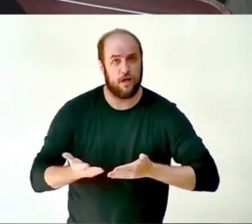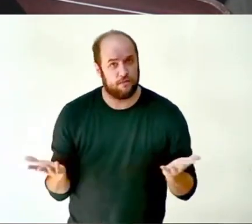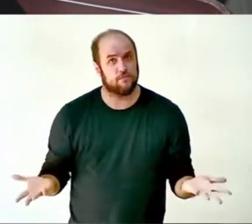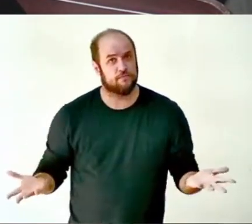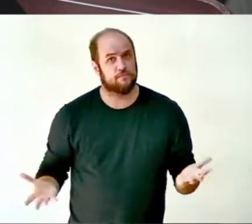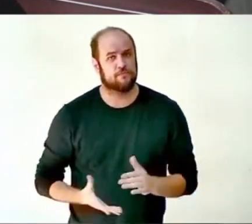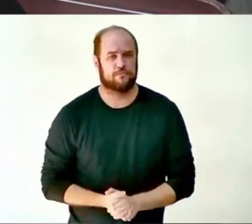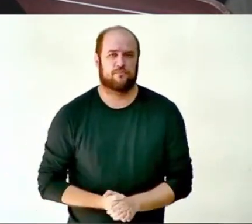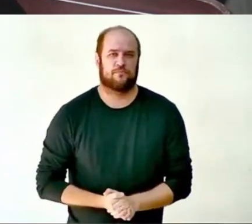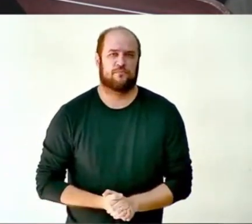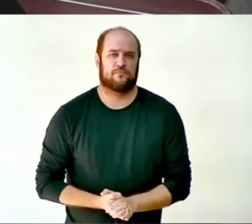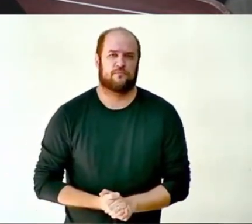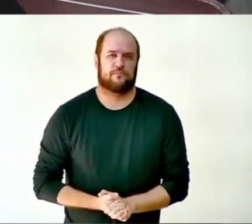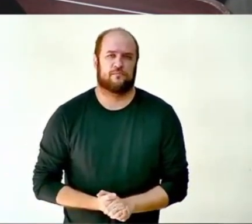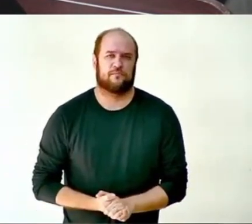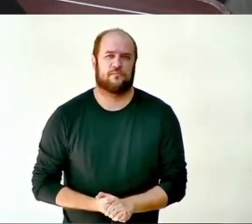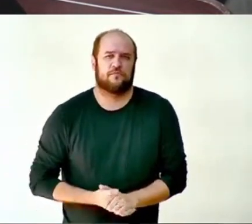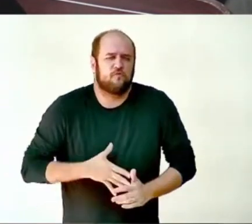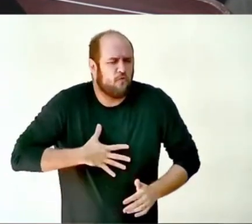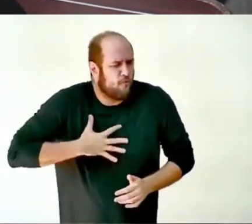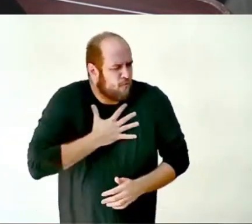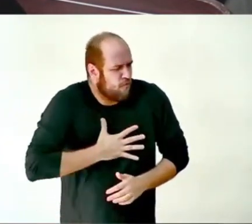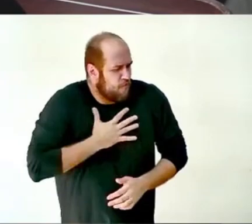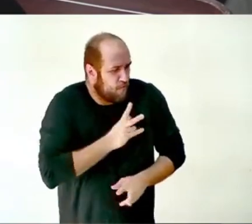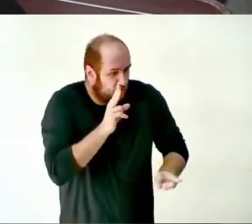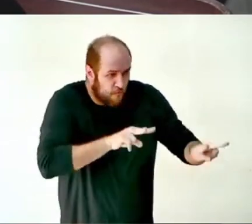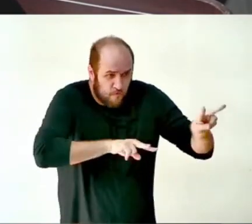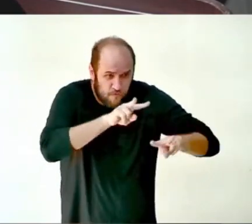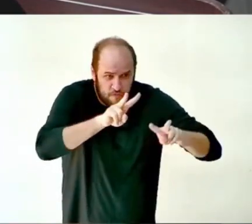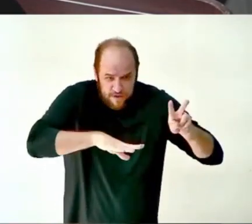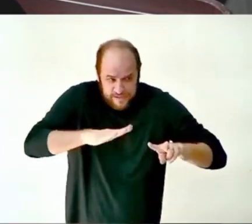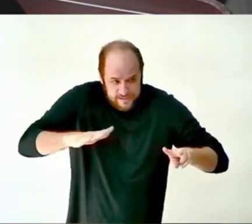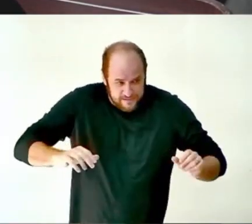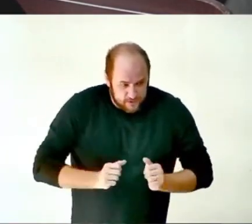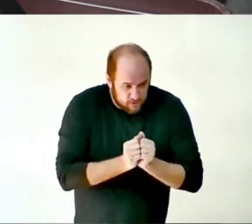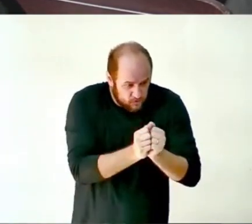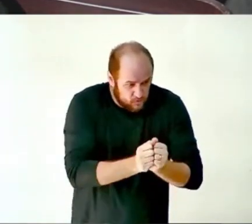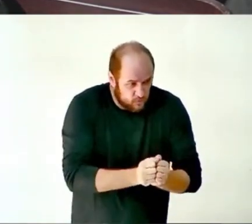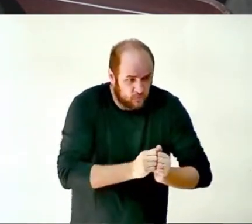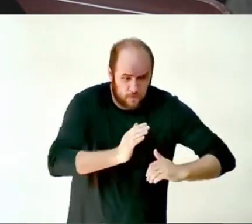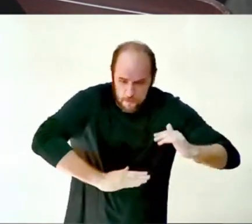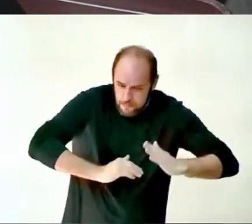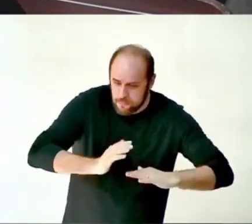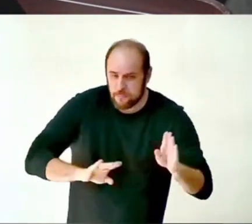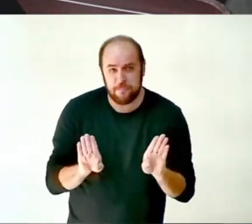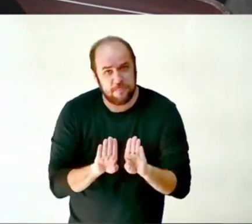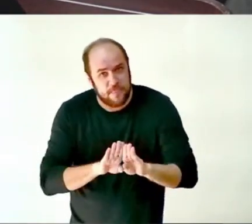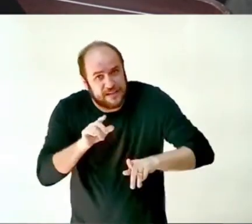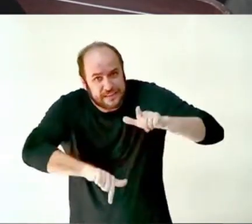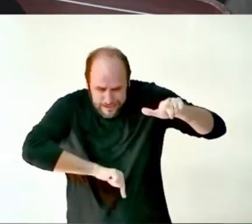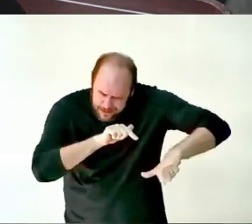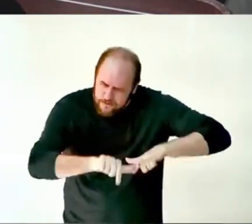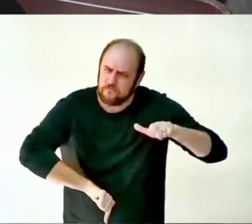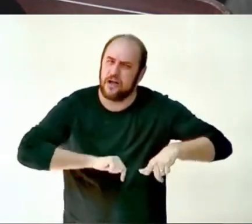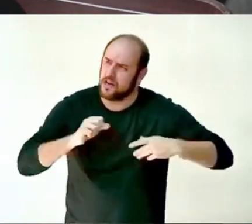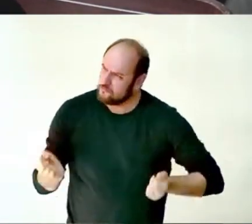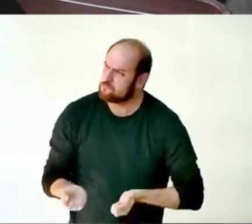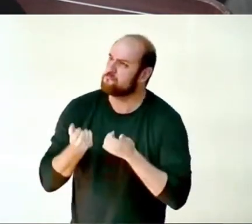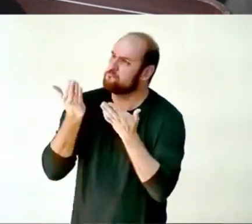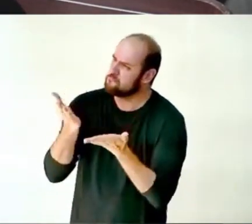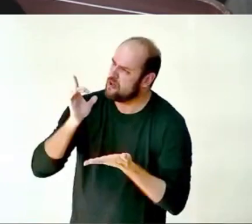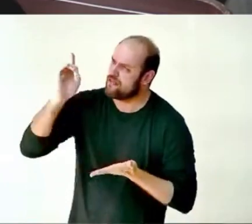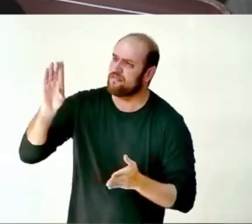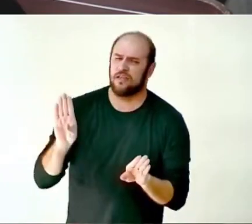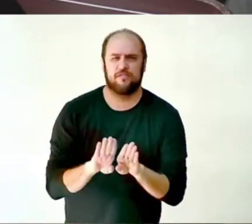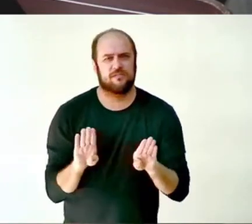um gosto grande quando eu vejo as crianças servindo como nós, porque elas estão trabalhando também. Nós estamos trabalhando para Deus. Nós